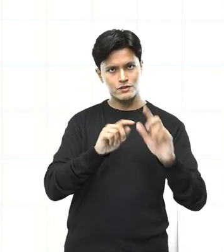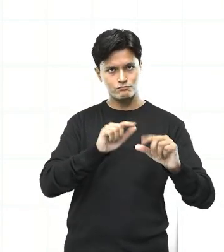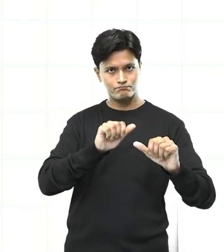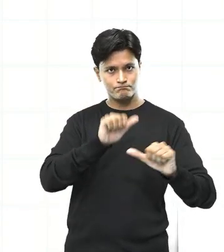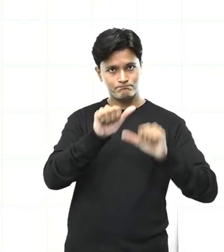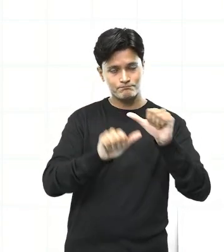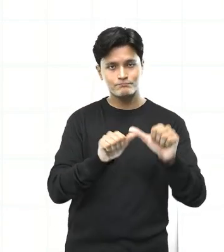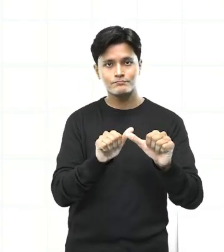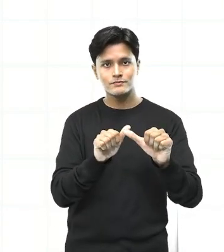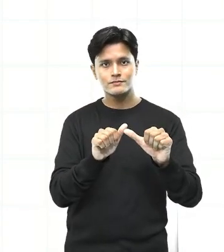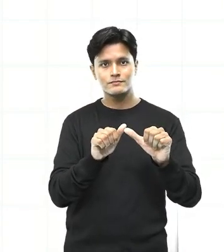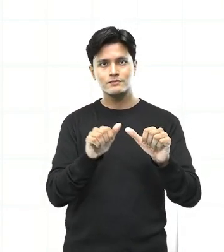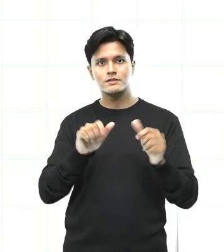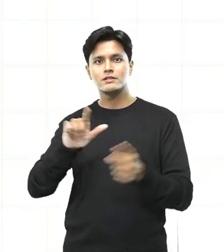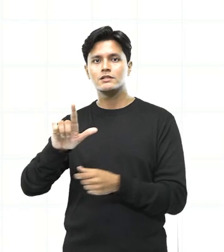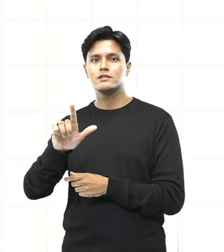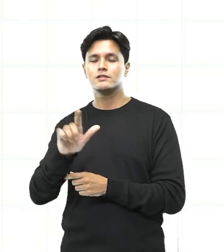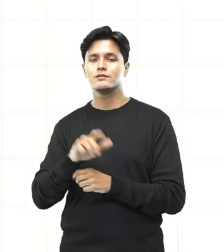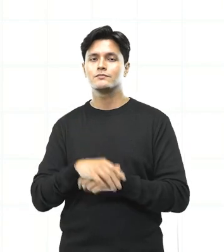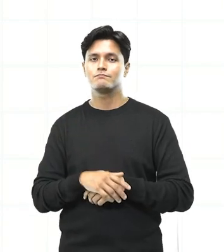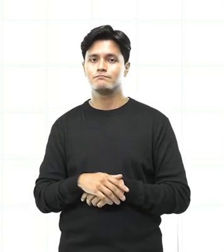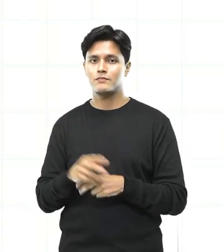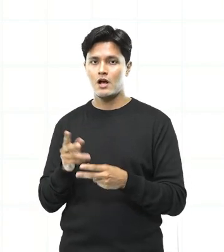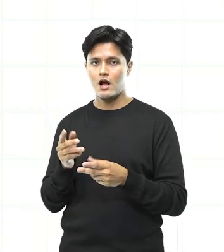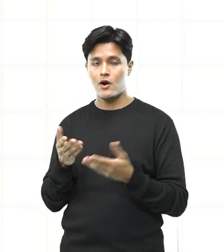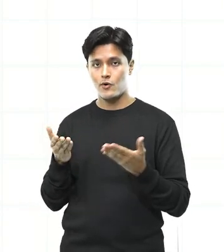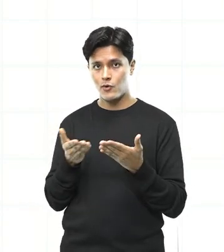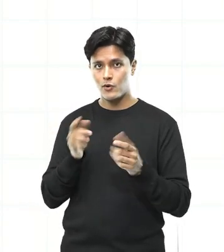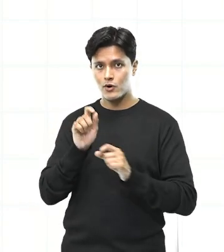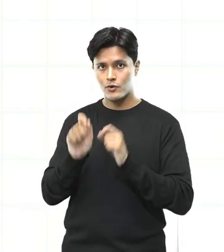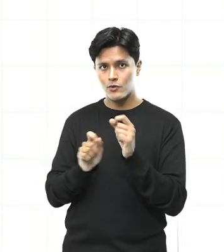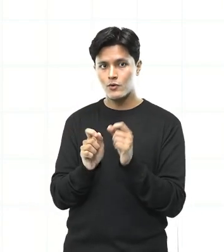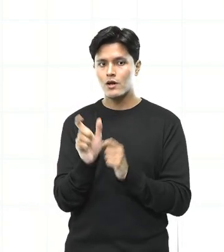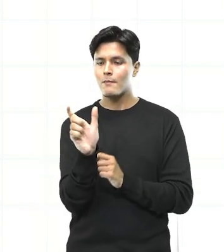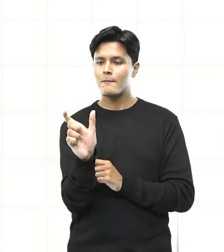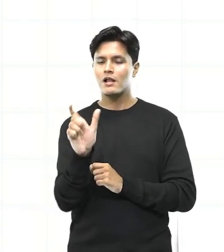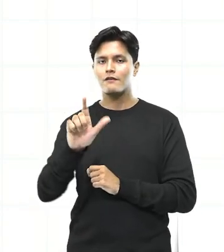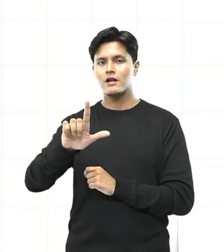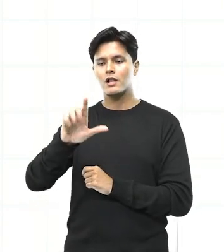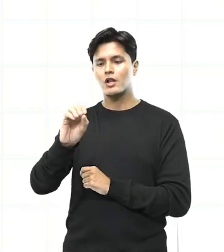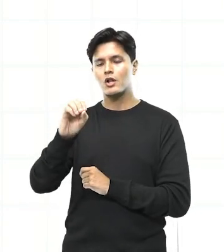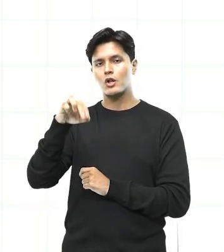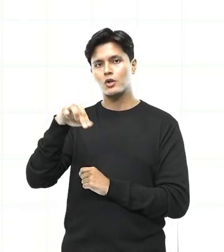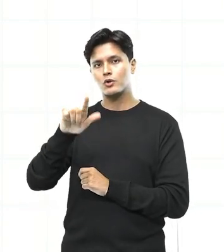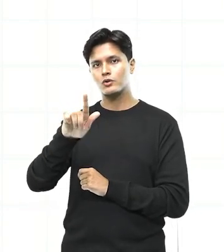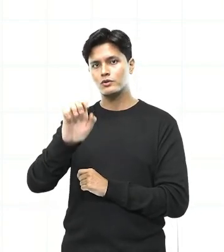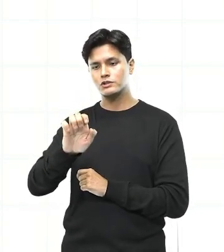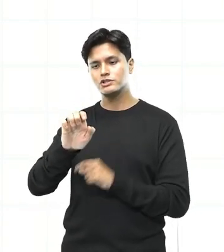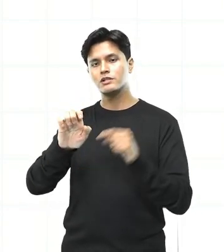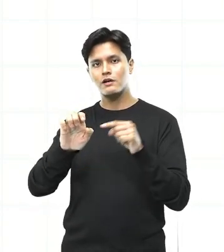que estão longe, olha só, longe está modificando o sentido de estão? Está,